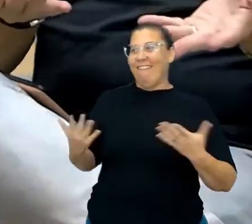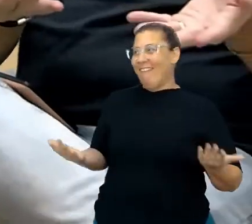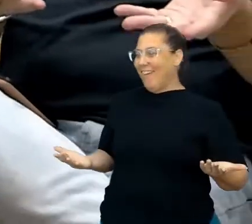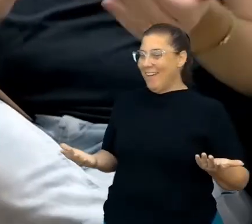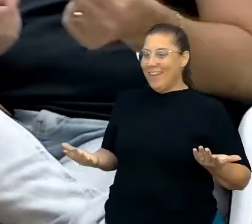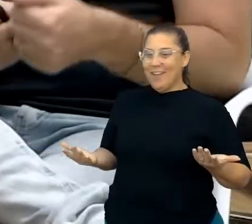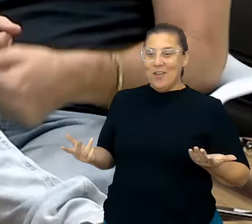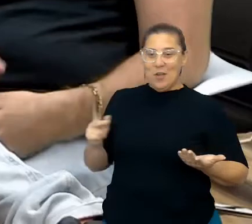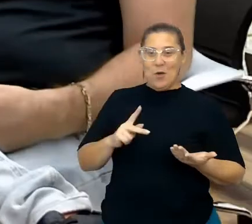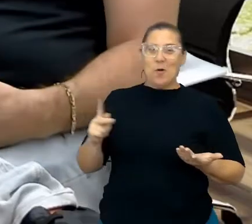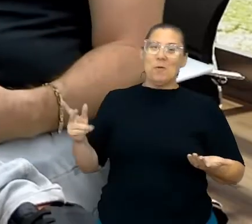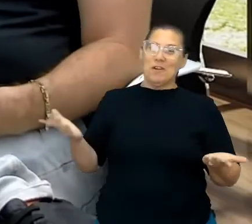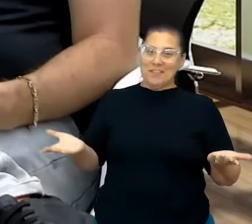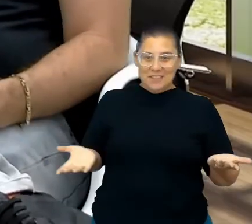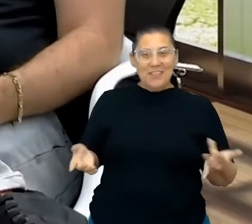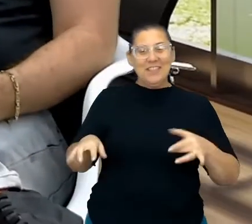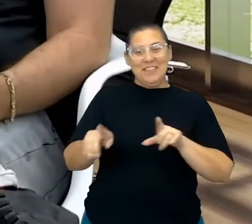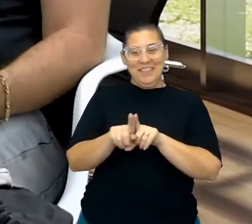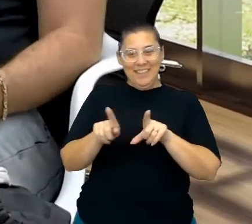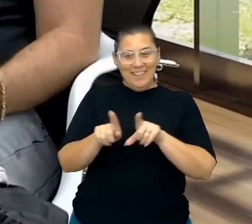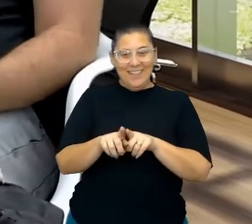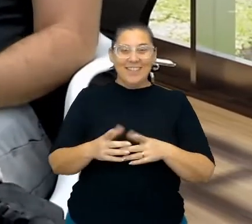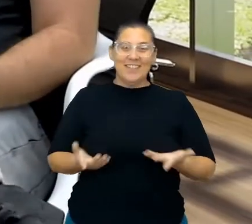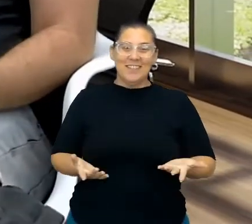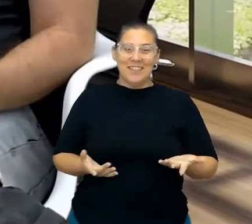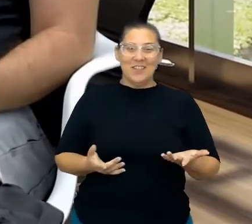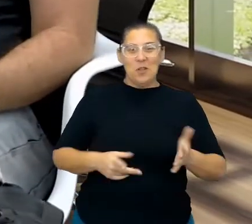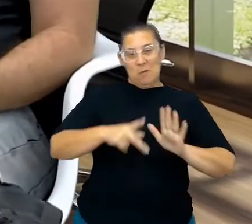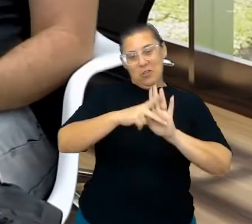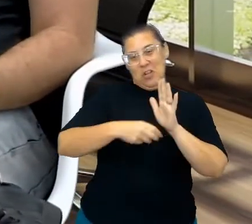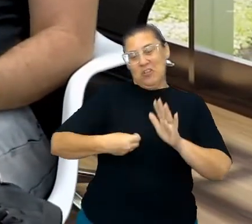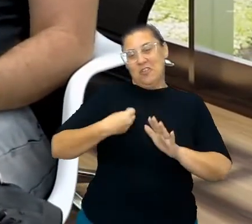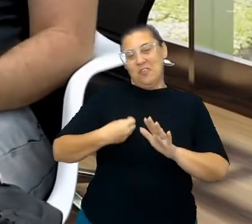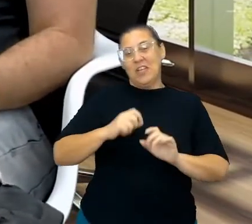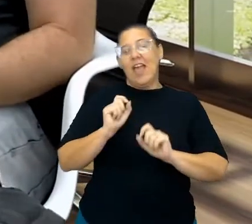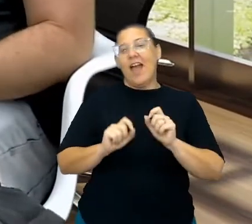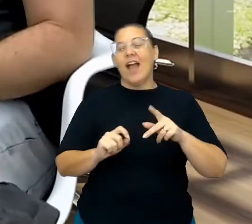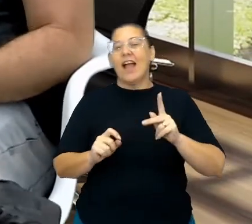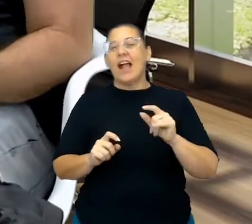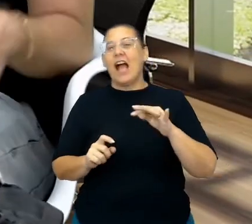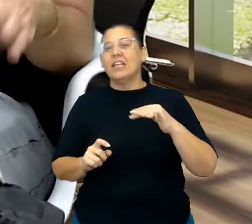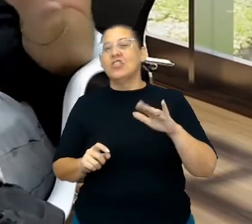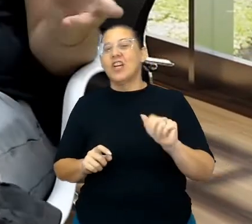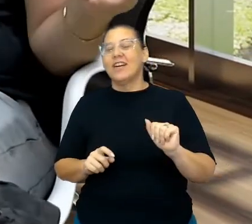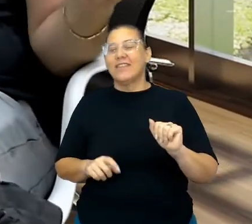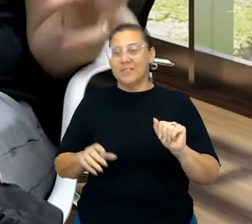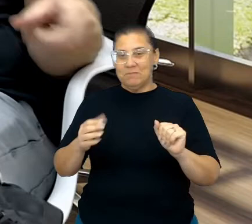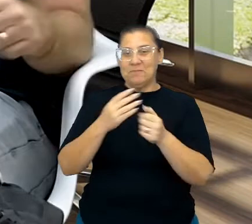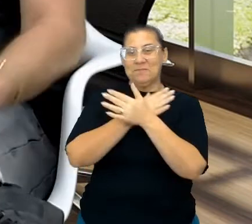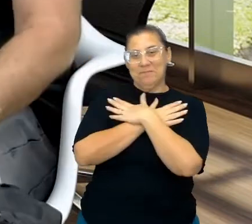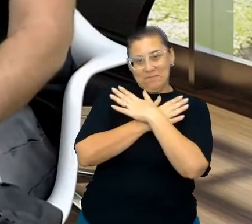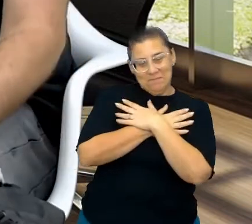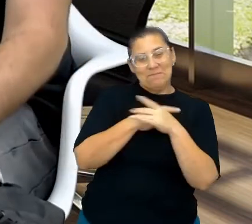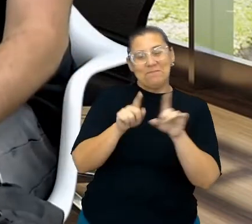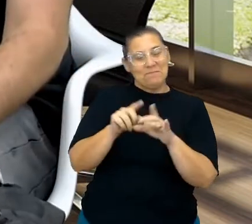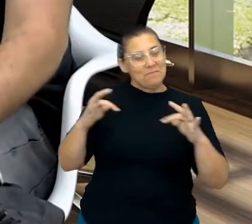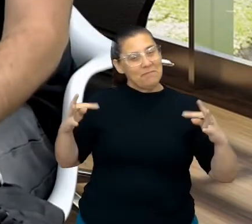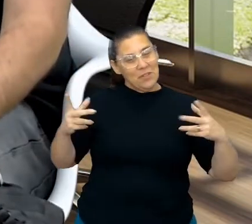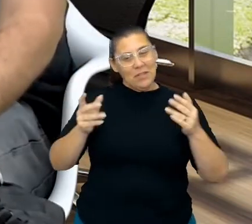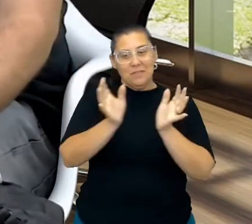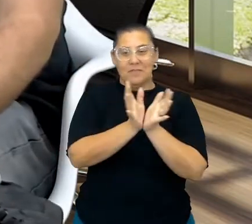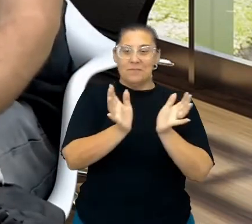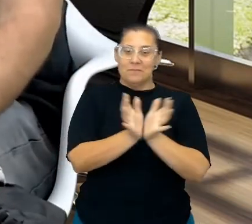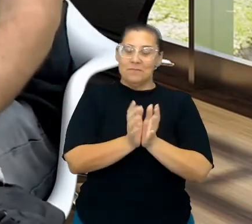Na professora? Professoras, Professora de projeto de vida, como que é o nome dela? Kátia. Muito bem, um grande abraço aí pra Kátia, pra todo mundo da